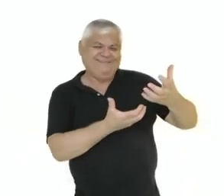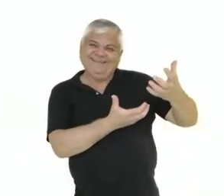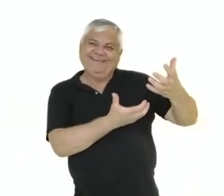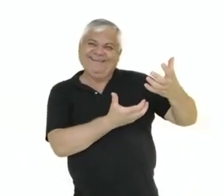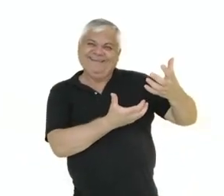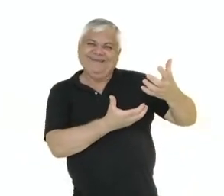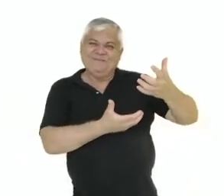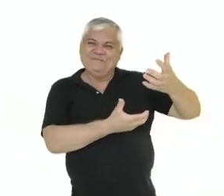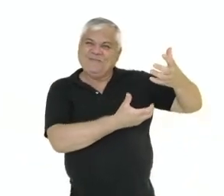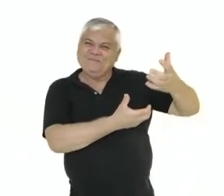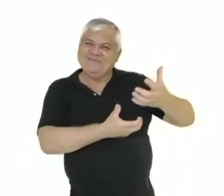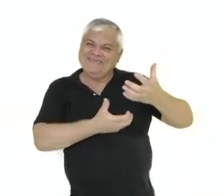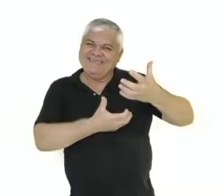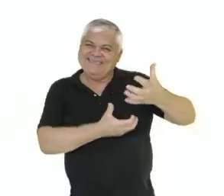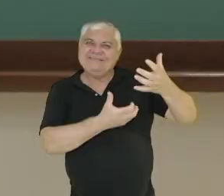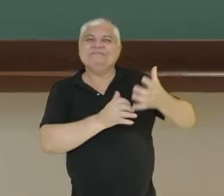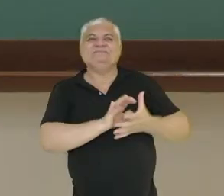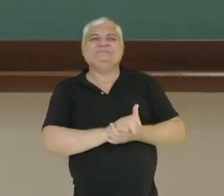médico.